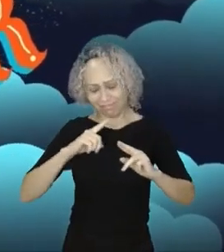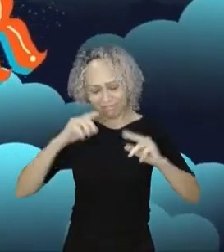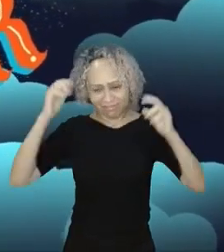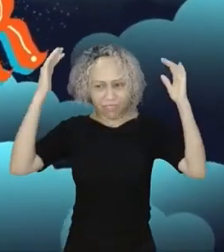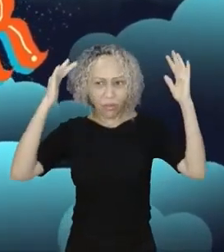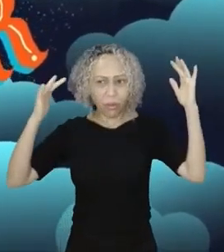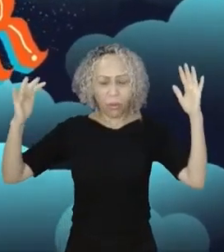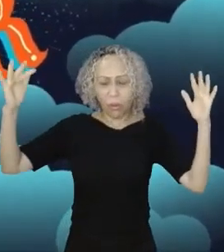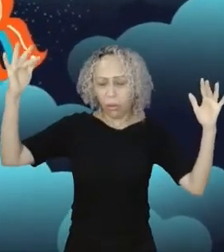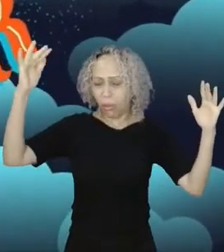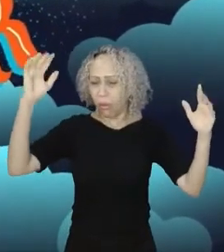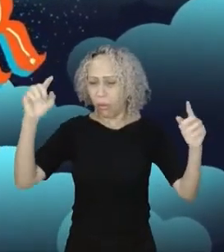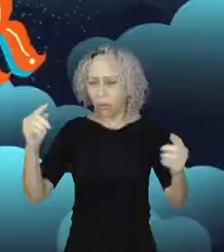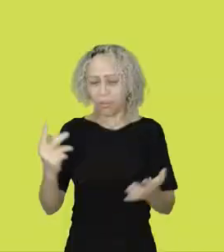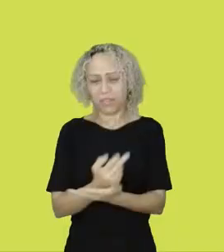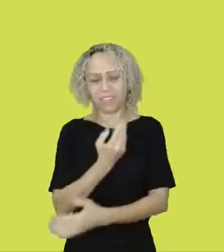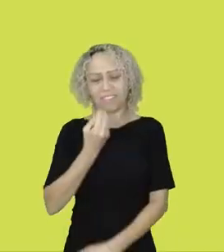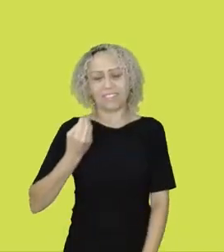viver.